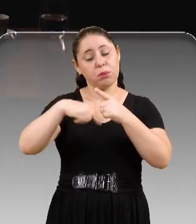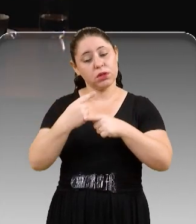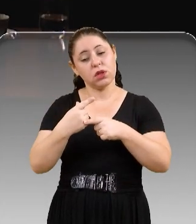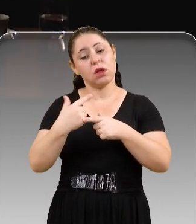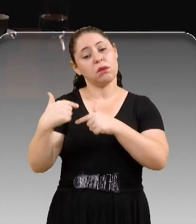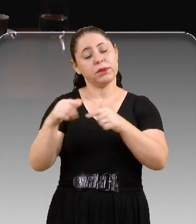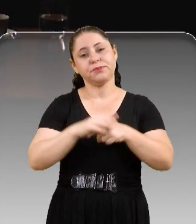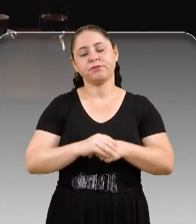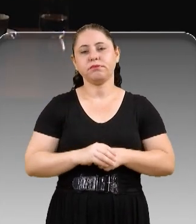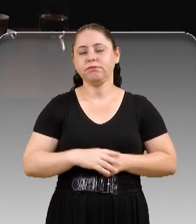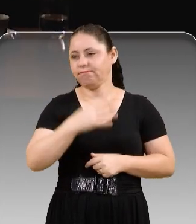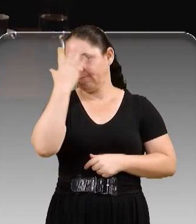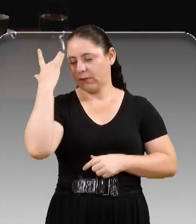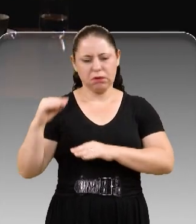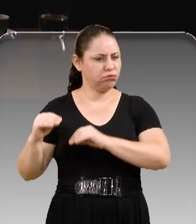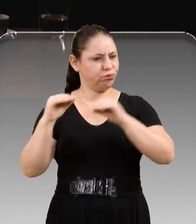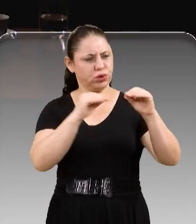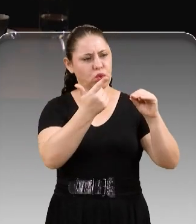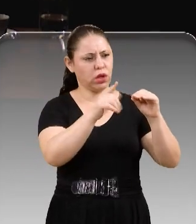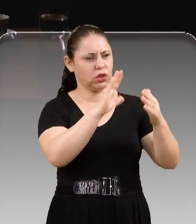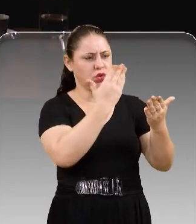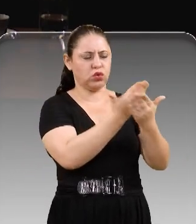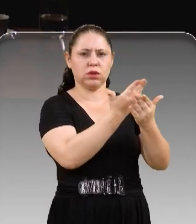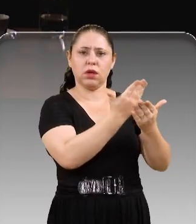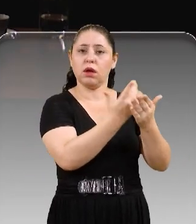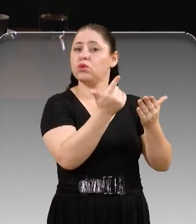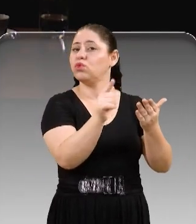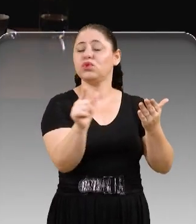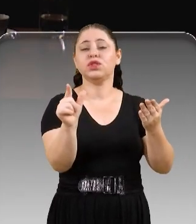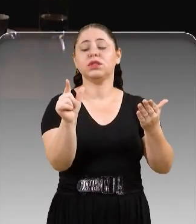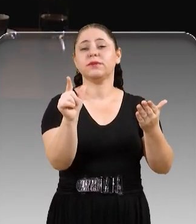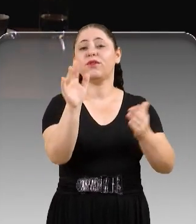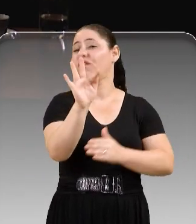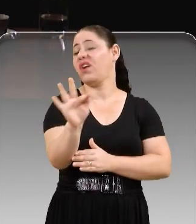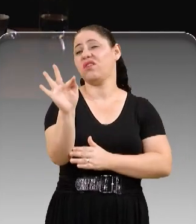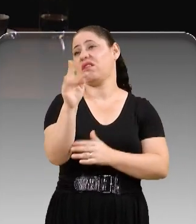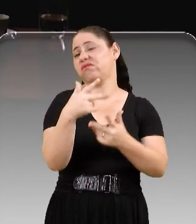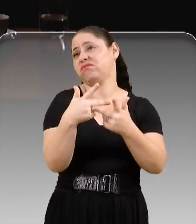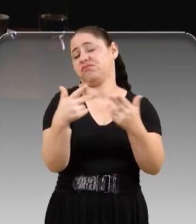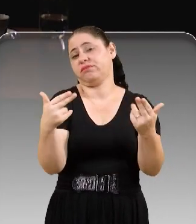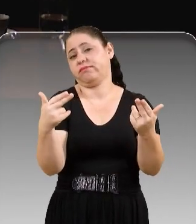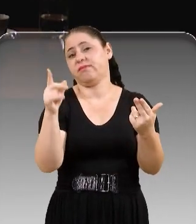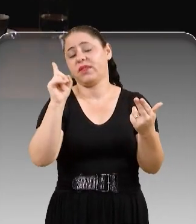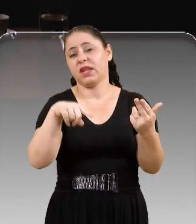pessoas saíram daqui para ir estudar fora porque nós não tínhamos assim